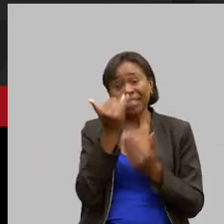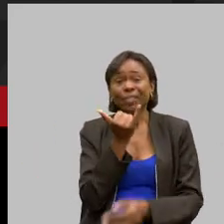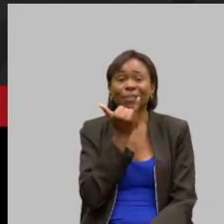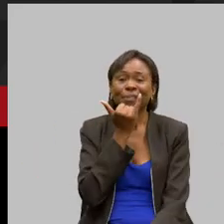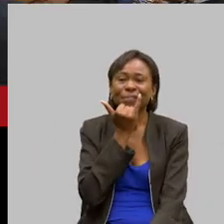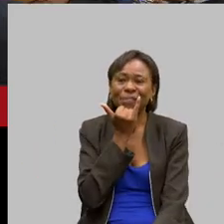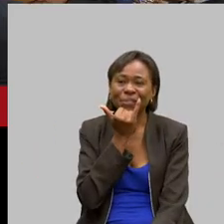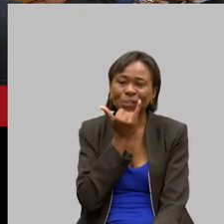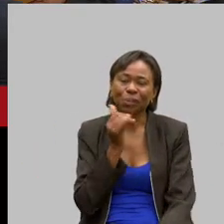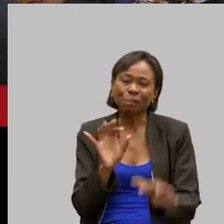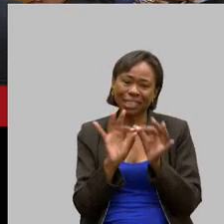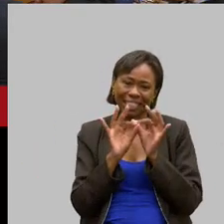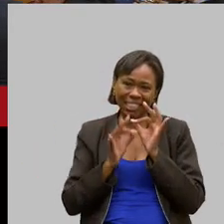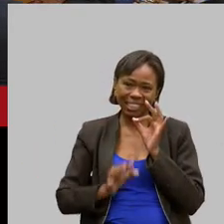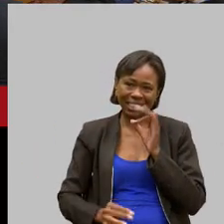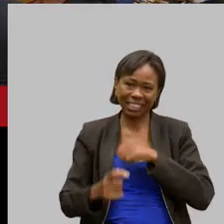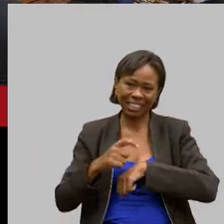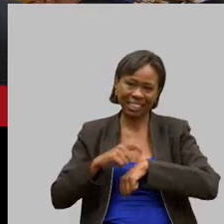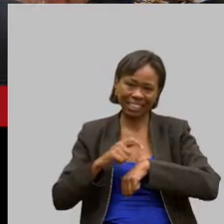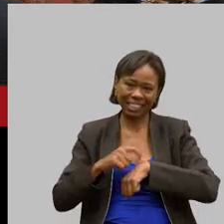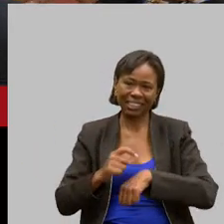ter cedido o meu